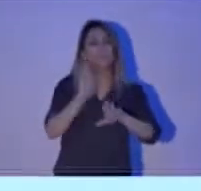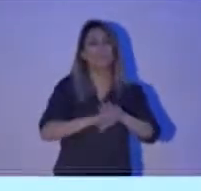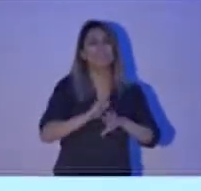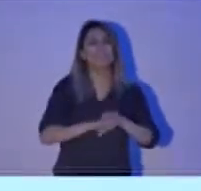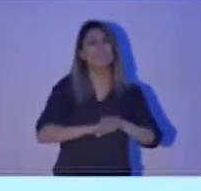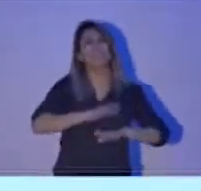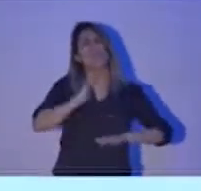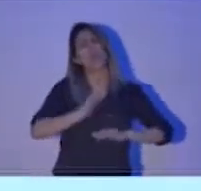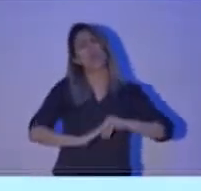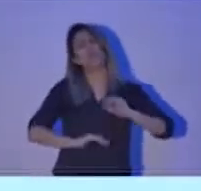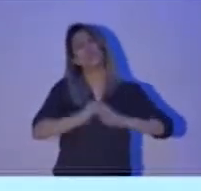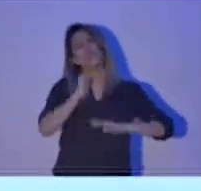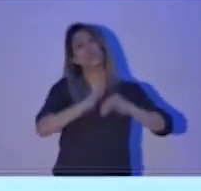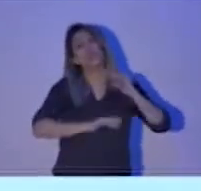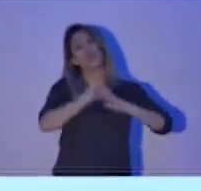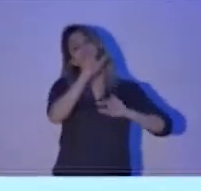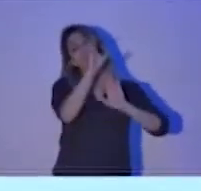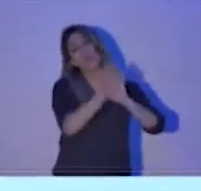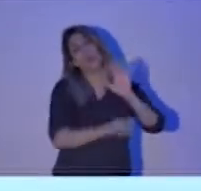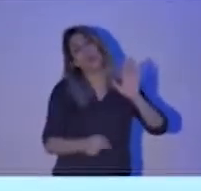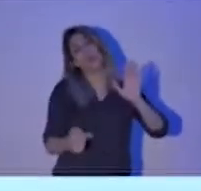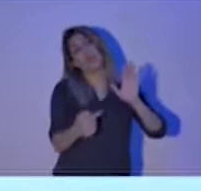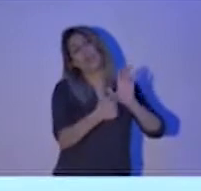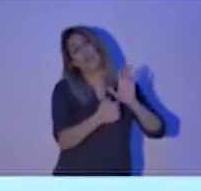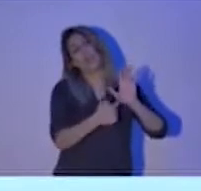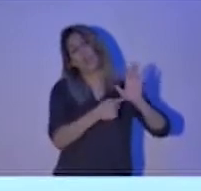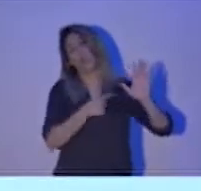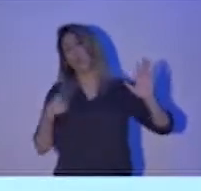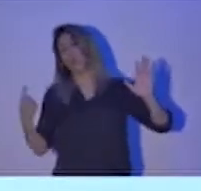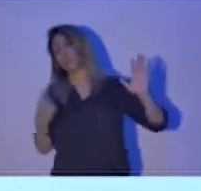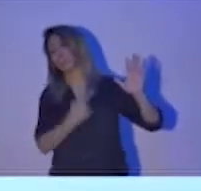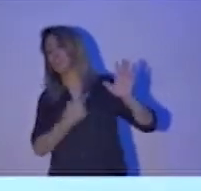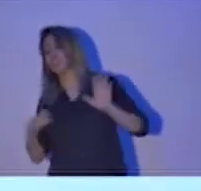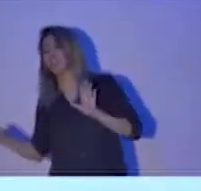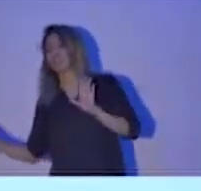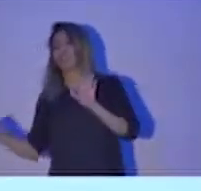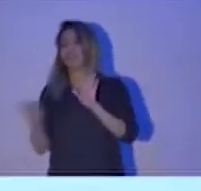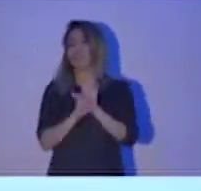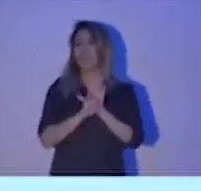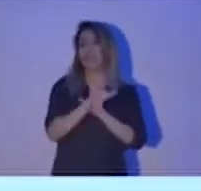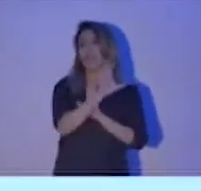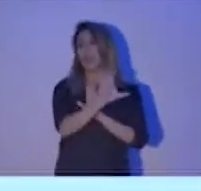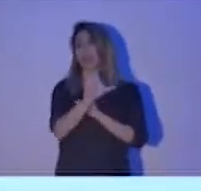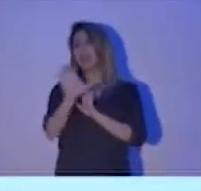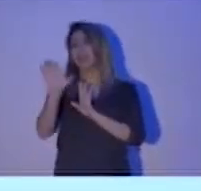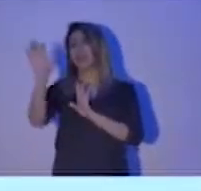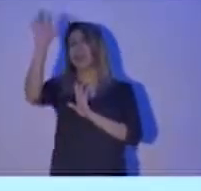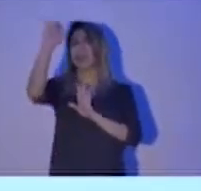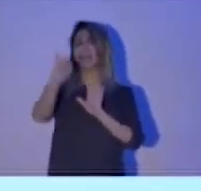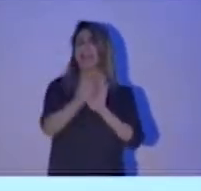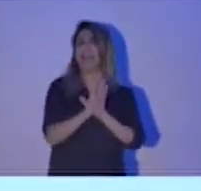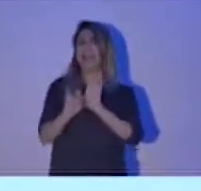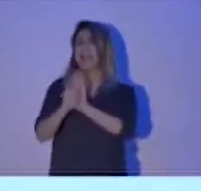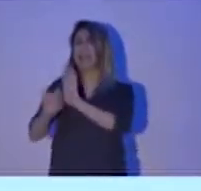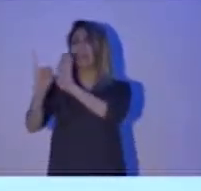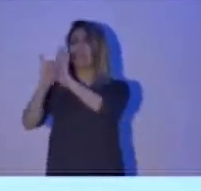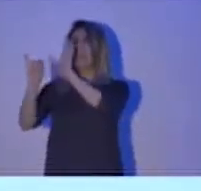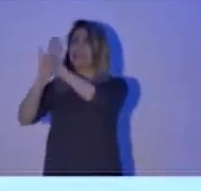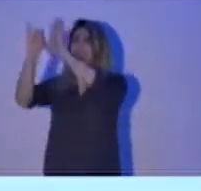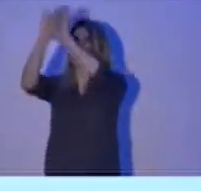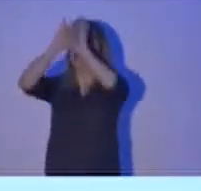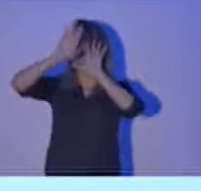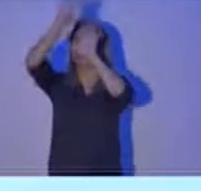nossa identidade, mostrar os nossos Brasis. Nós temos um Brasil com muitos outros Brasis,